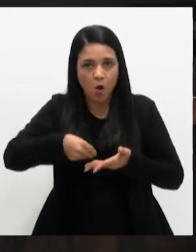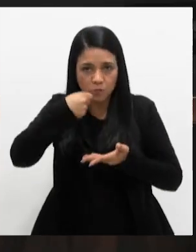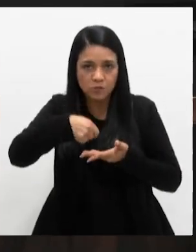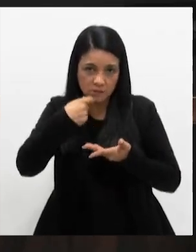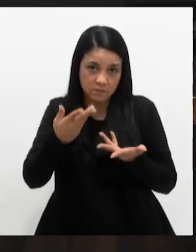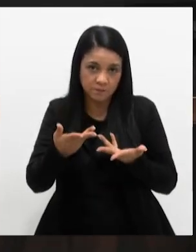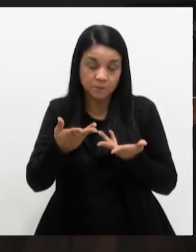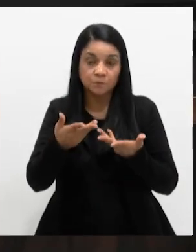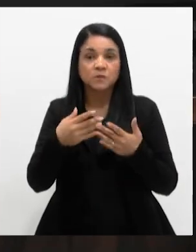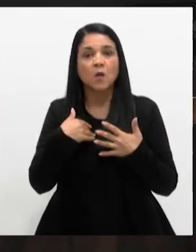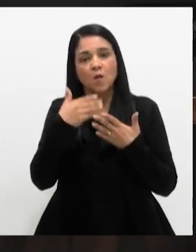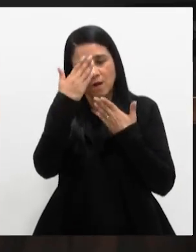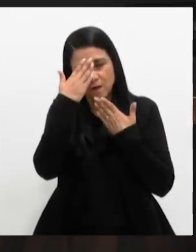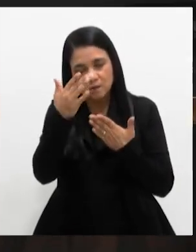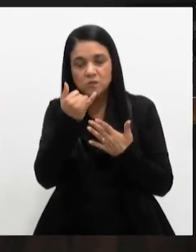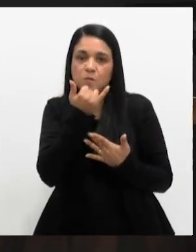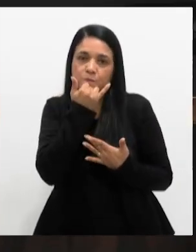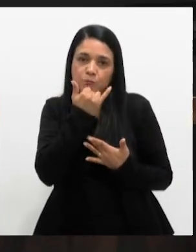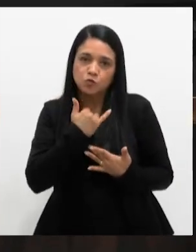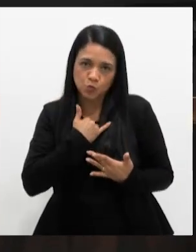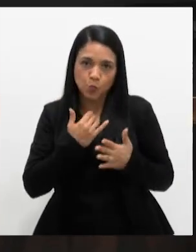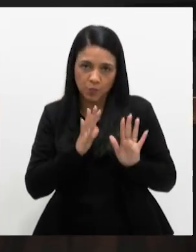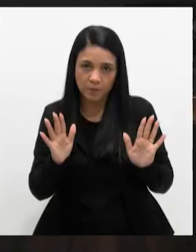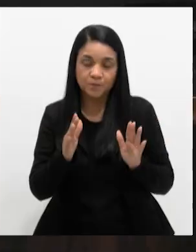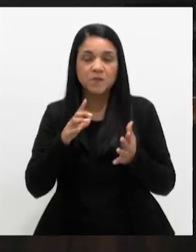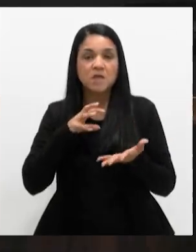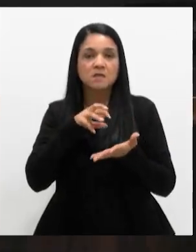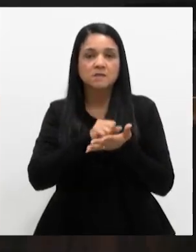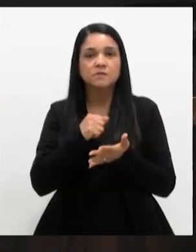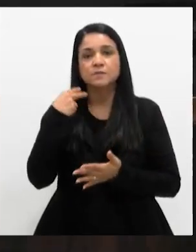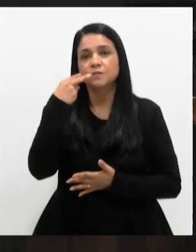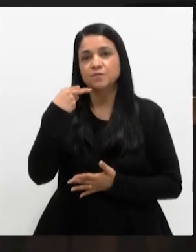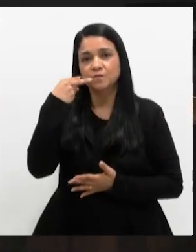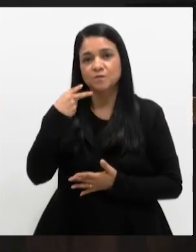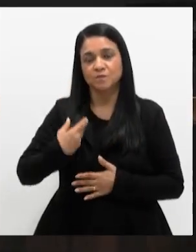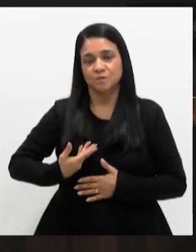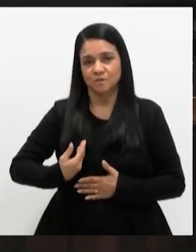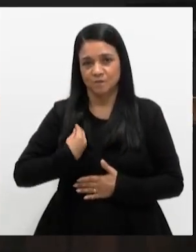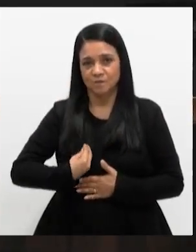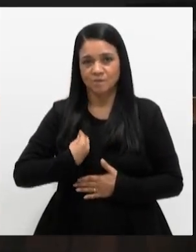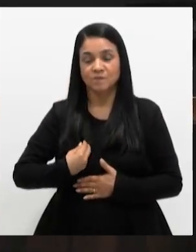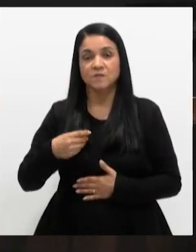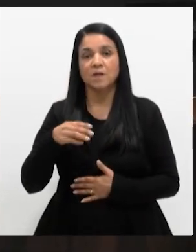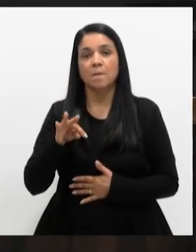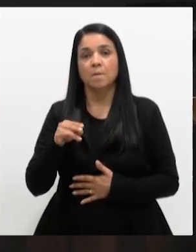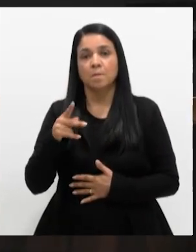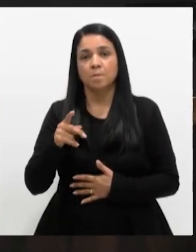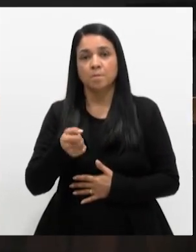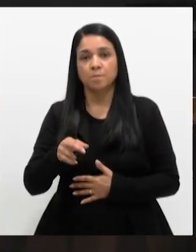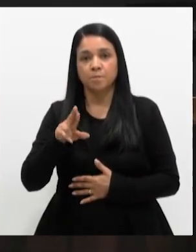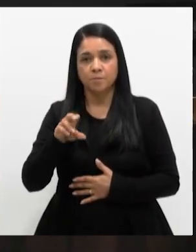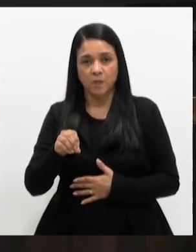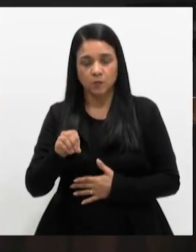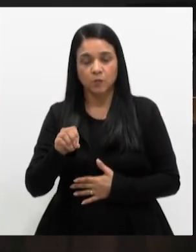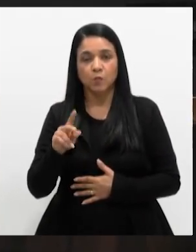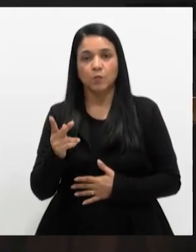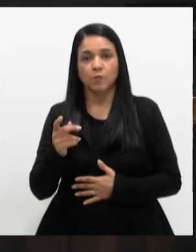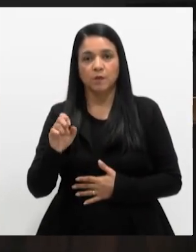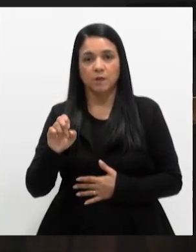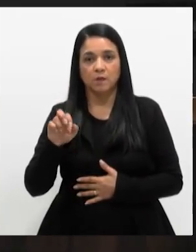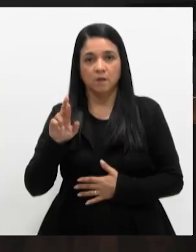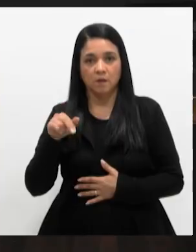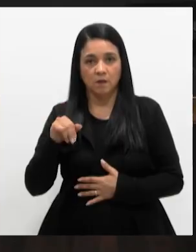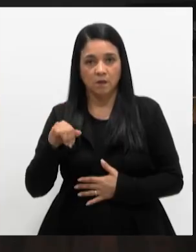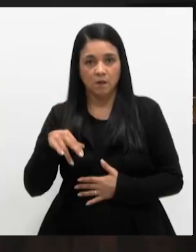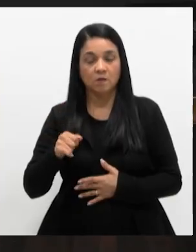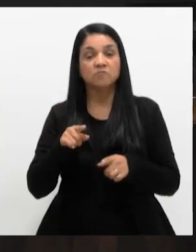desculpa, agradeço e registro a presença dos vereadores Pedro Henrique e Tião da Usina de Conceição de Macabu. Um